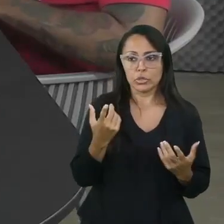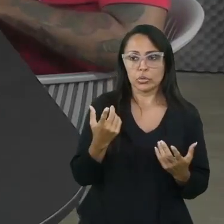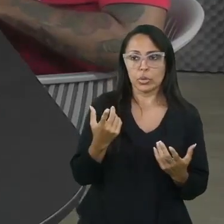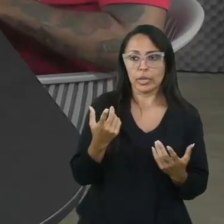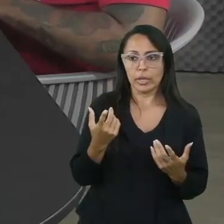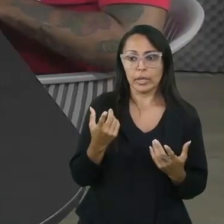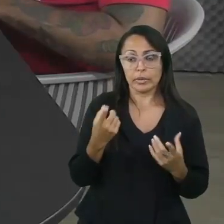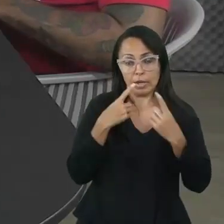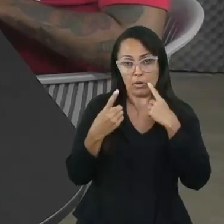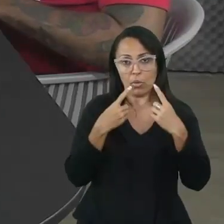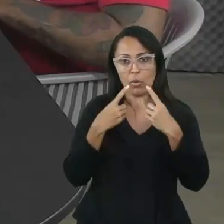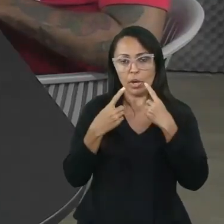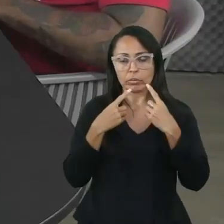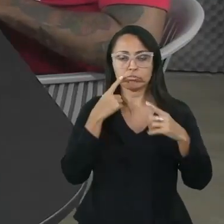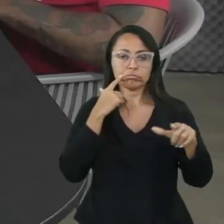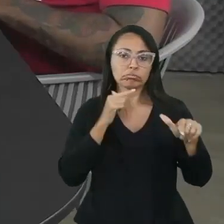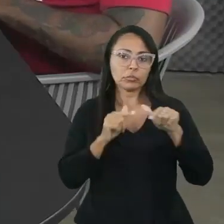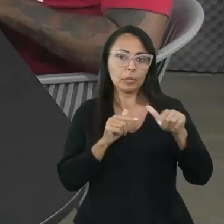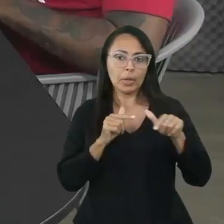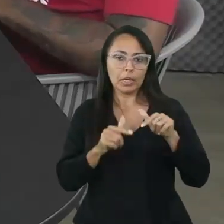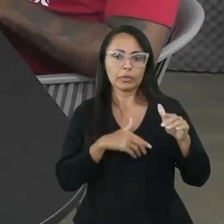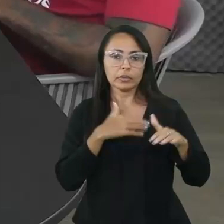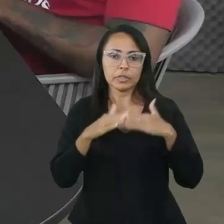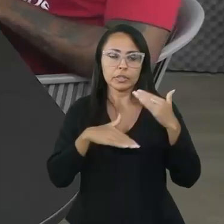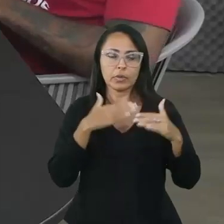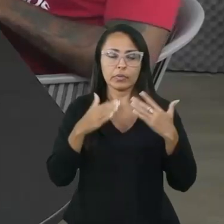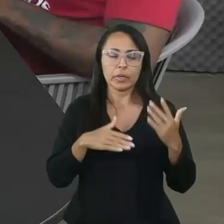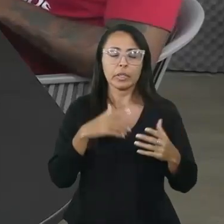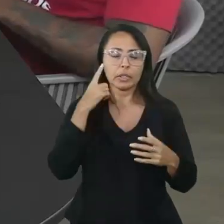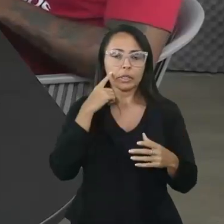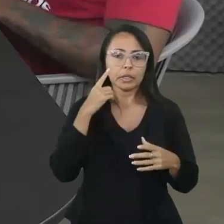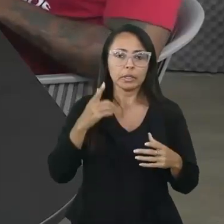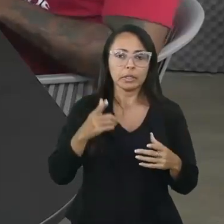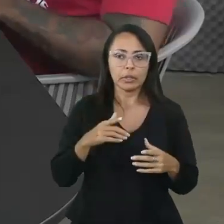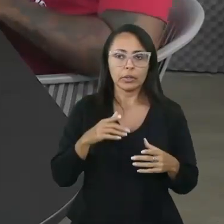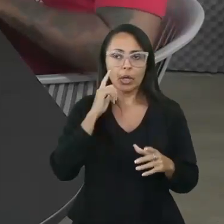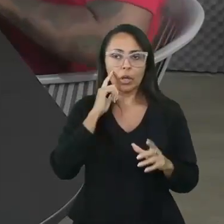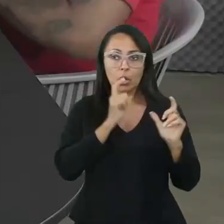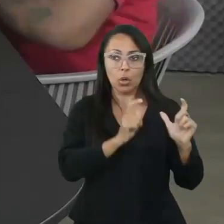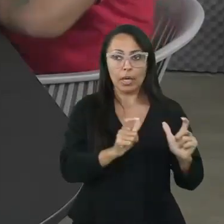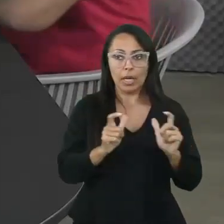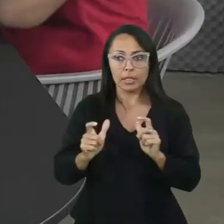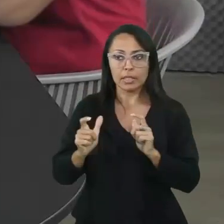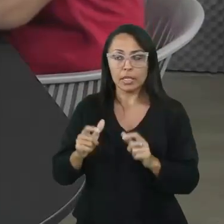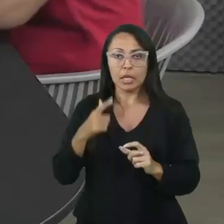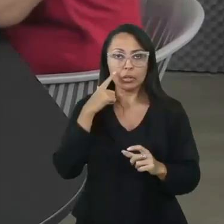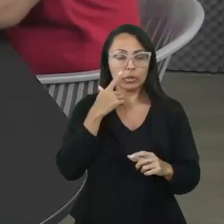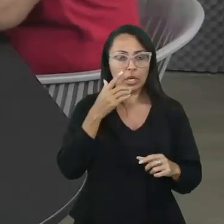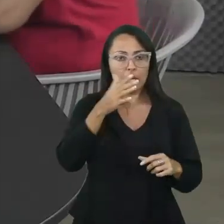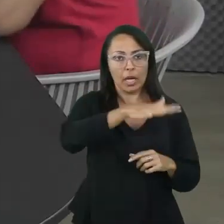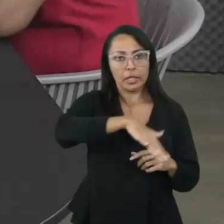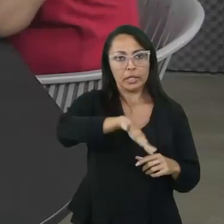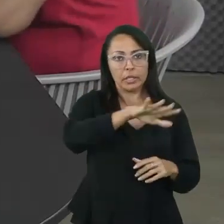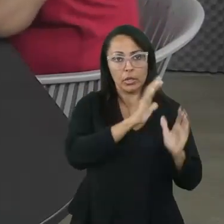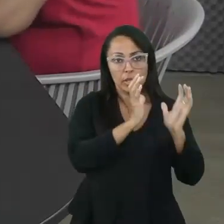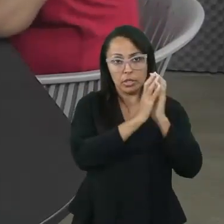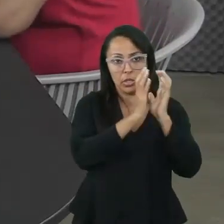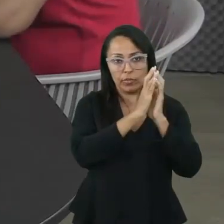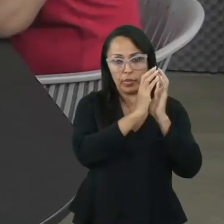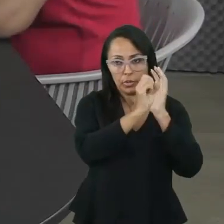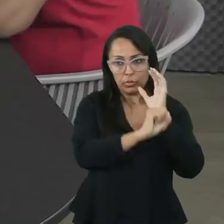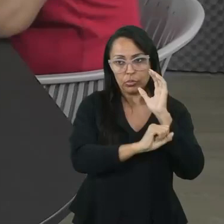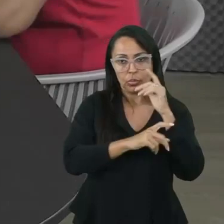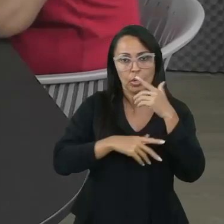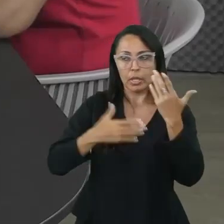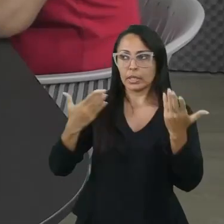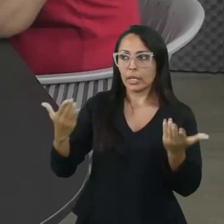trabalho que eu desenvolvi lá, porque a comunidade da Brasília Teimosa, que fica localizada aqui na zona sul daqui do Recife, ela é